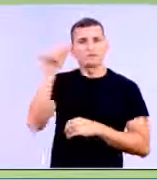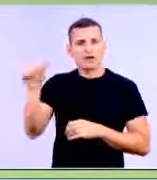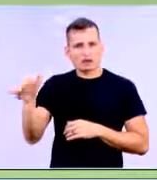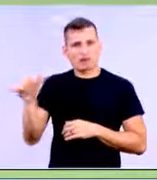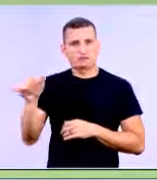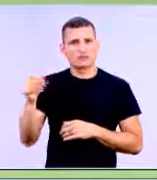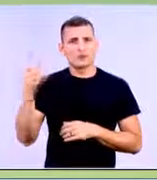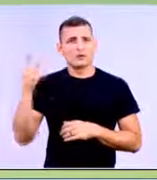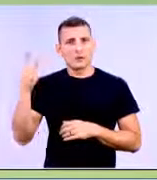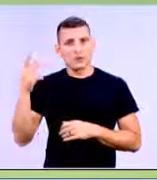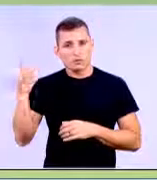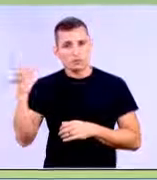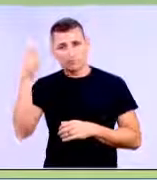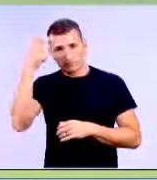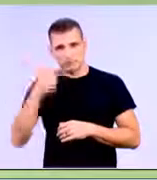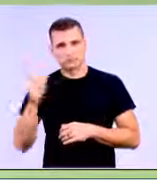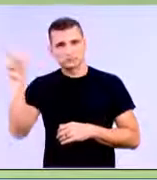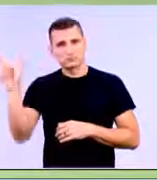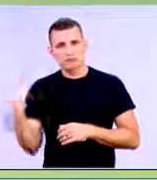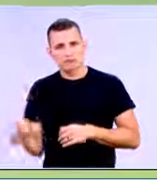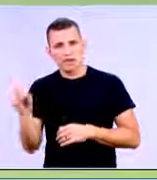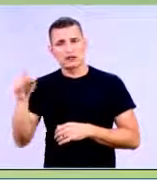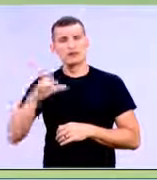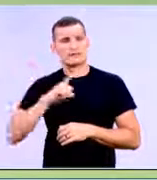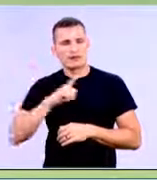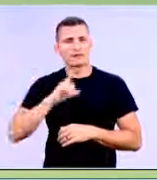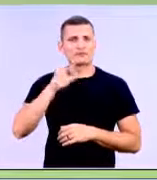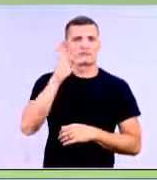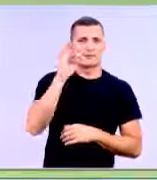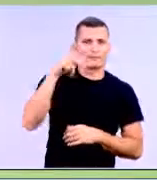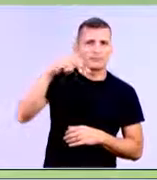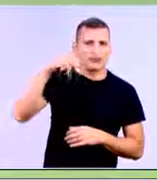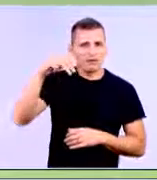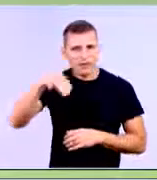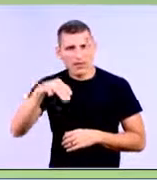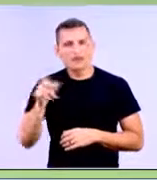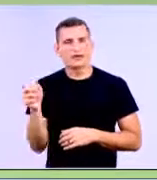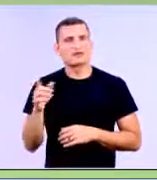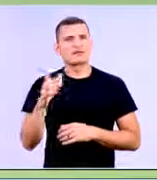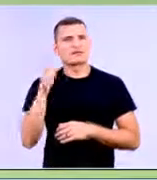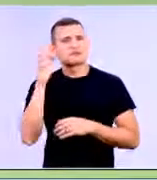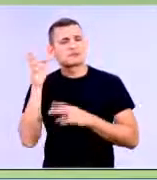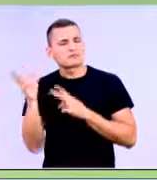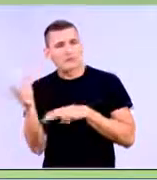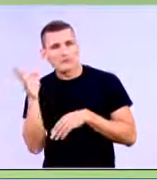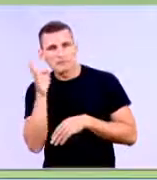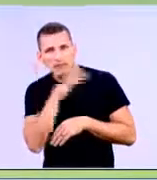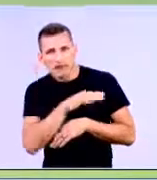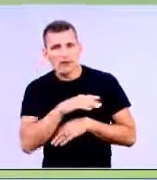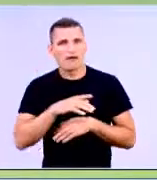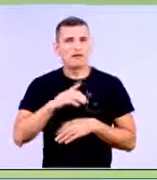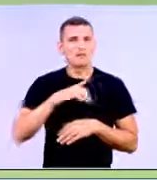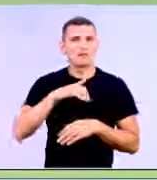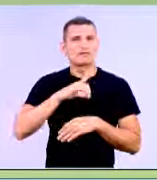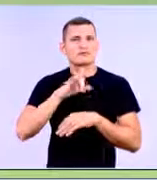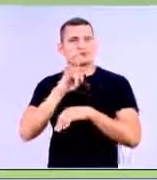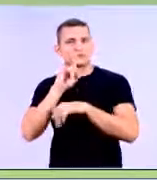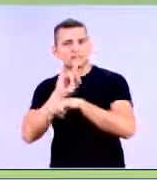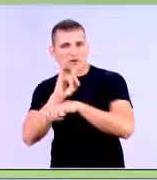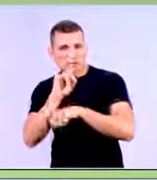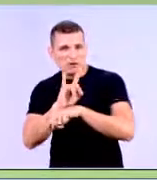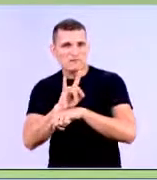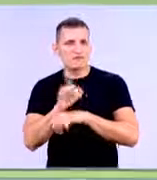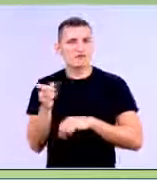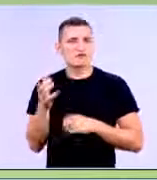humano, ele tem TPM, ele dorme mal, não é? Ele pega chifre, ou ela pega chifre,